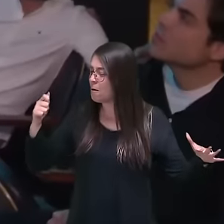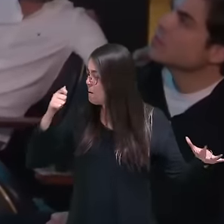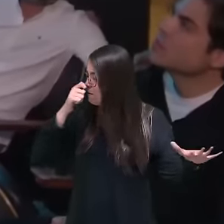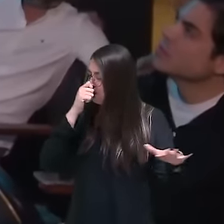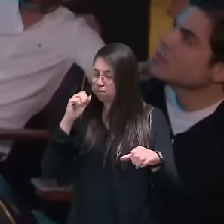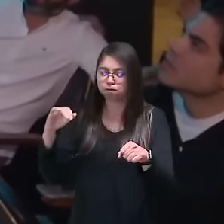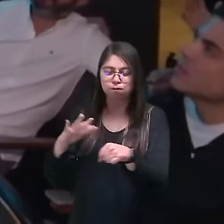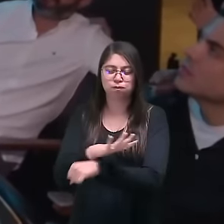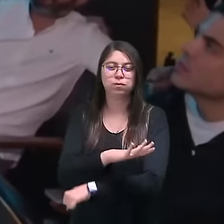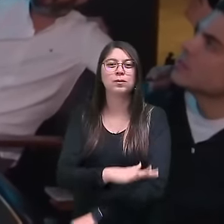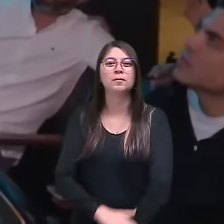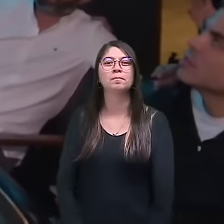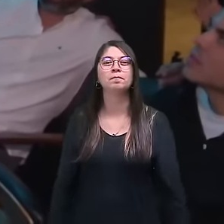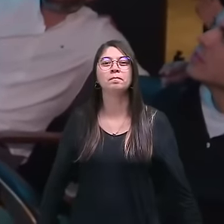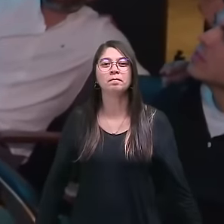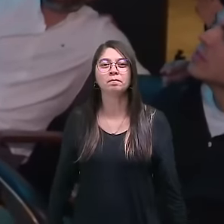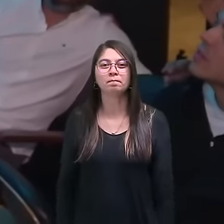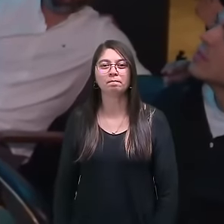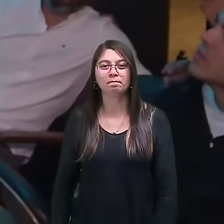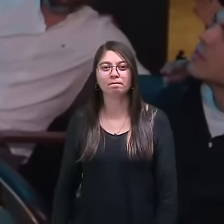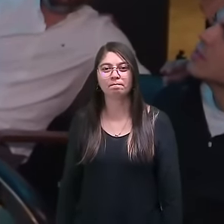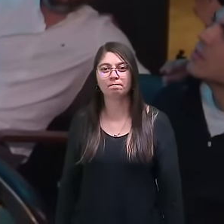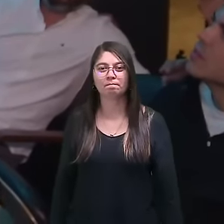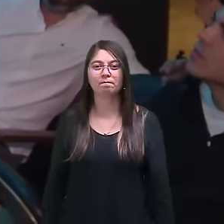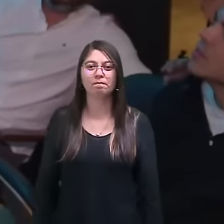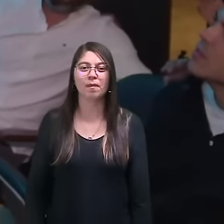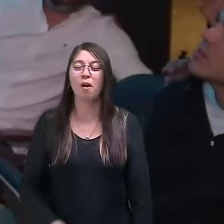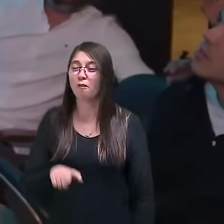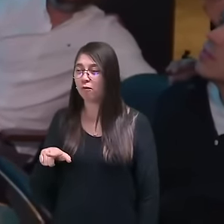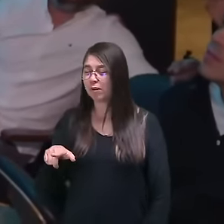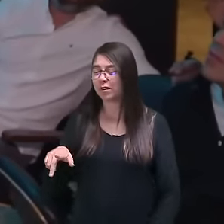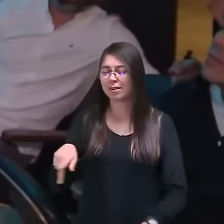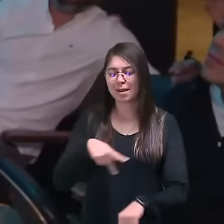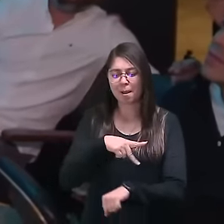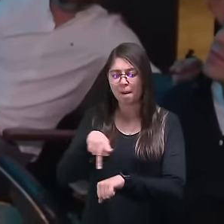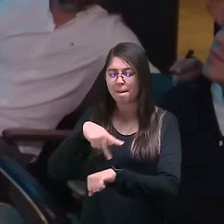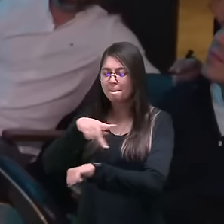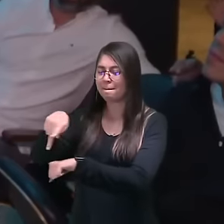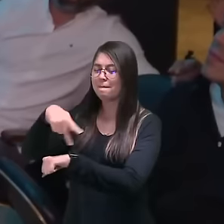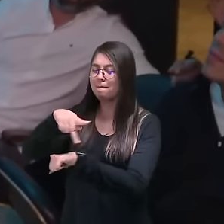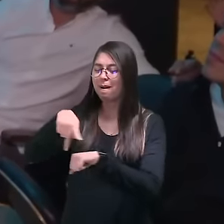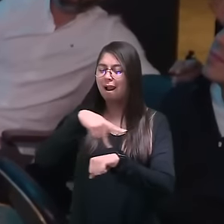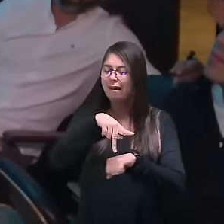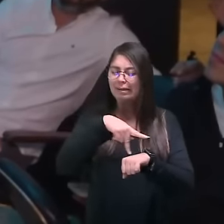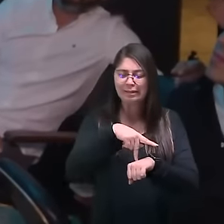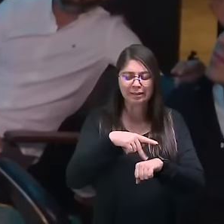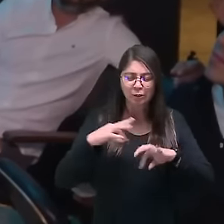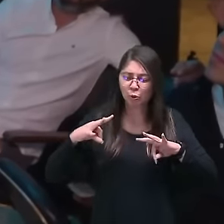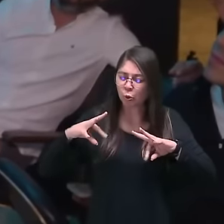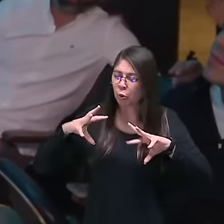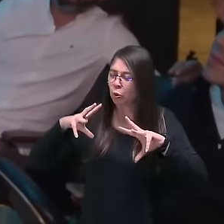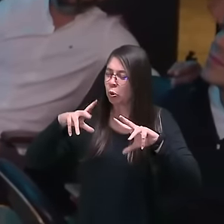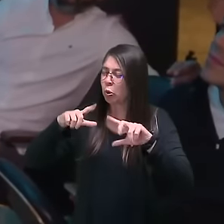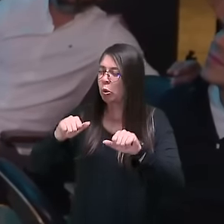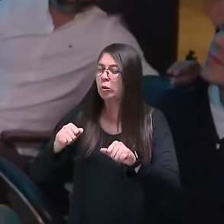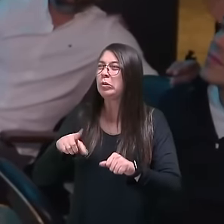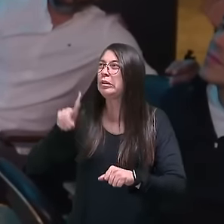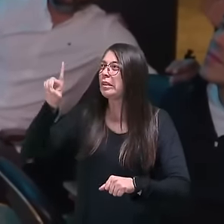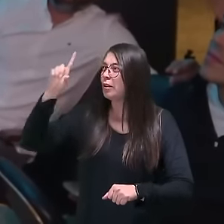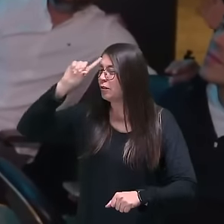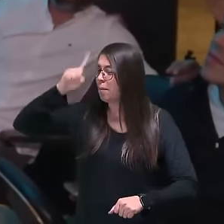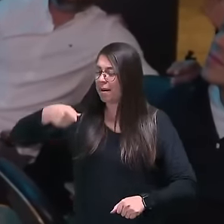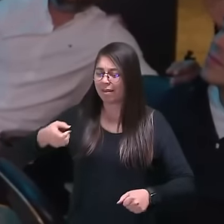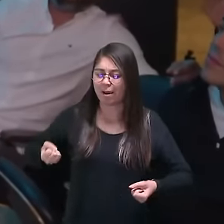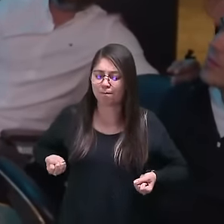Tu ventre espiritual no tem nacionalidade, porque Deus te vai dar filhos espirituales de todos os